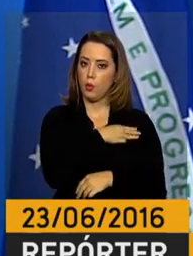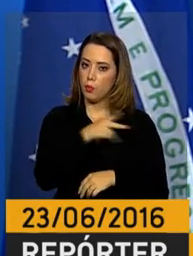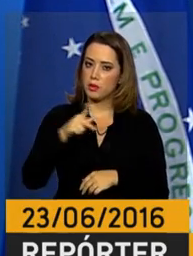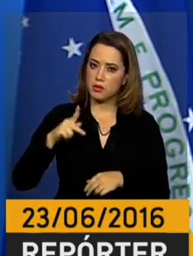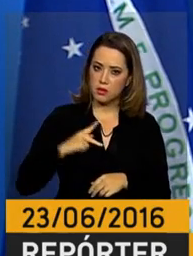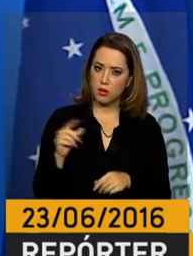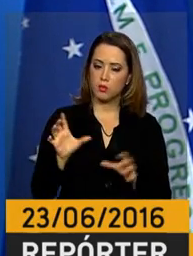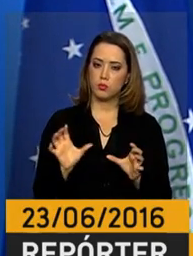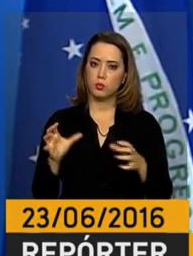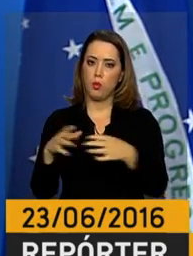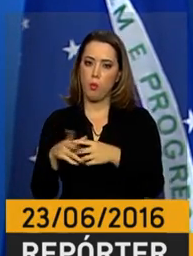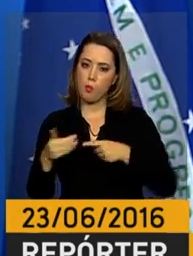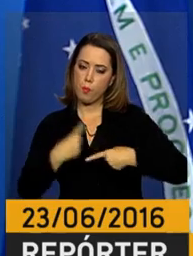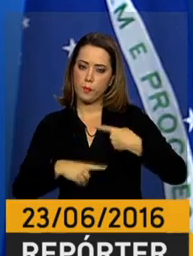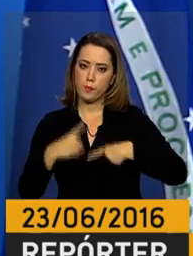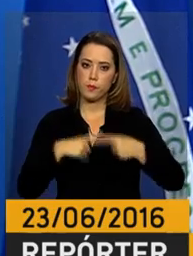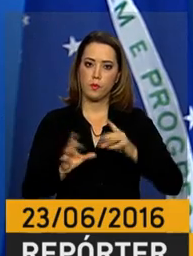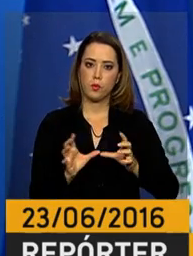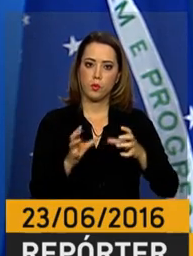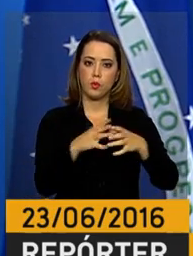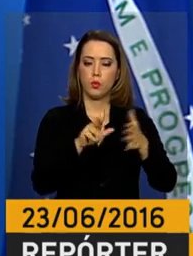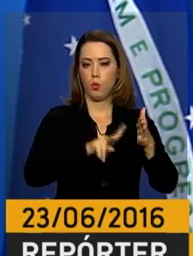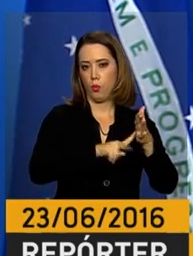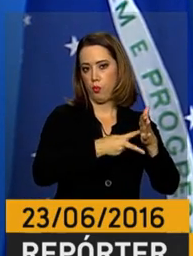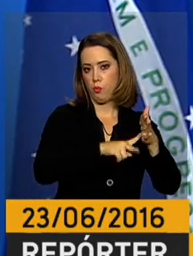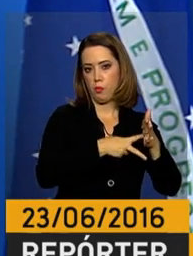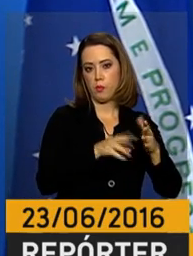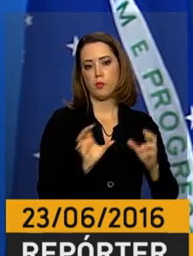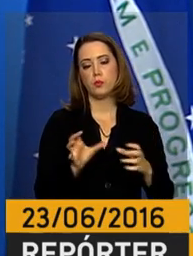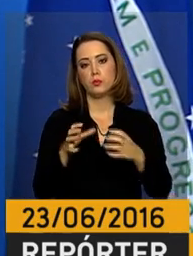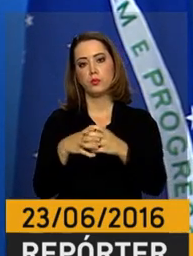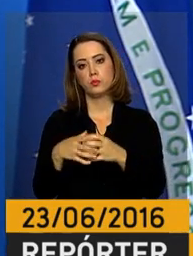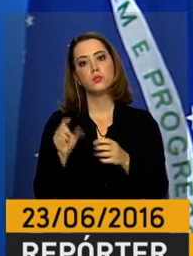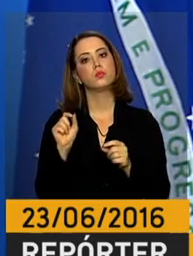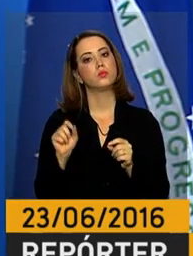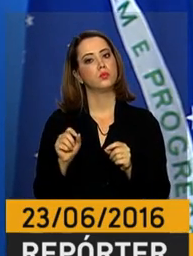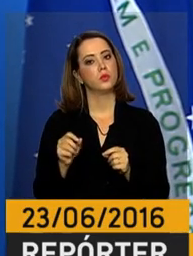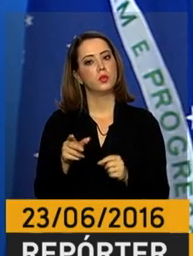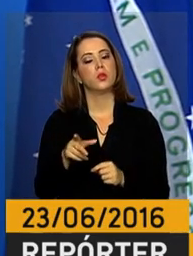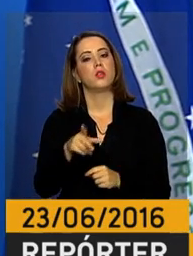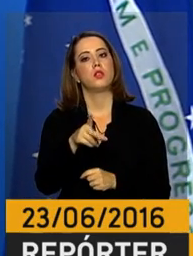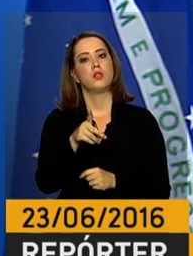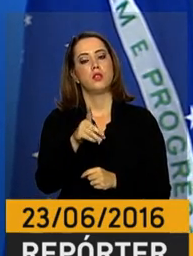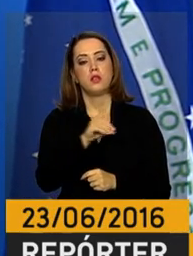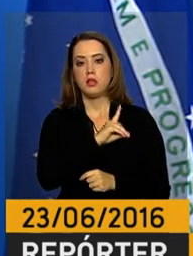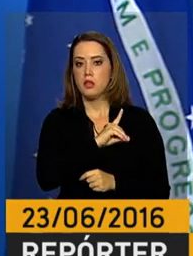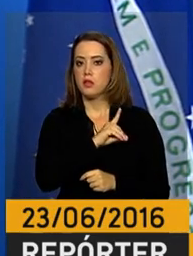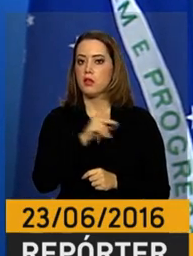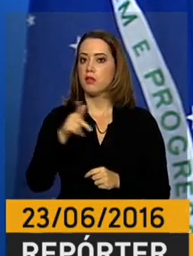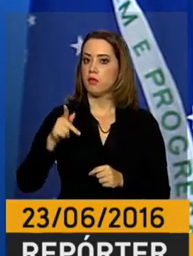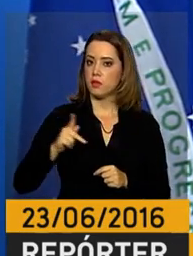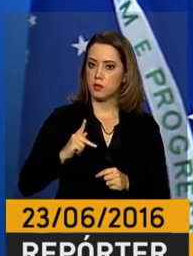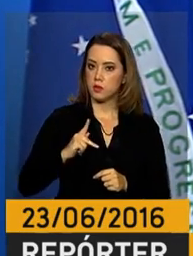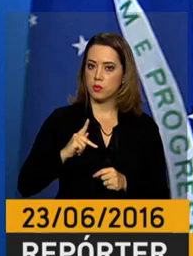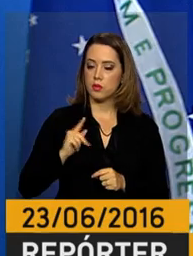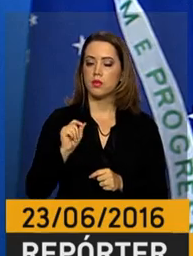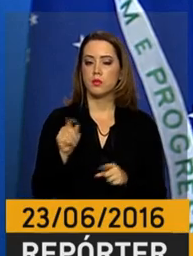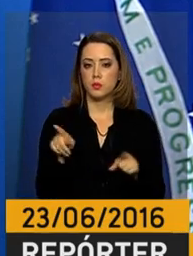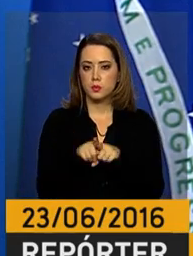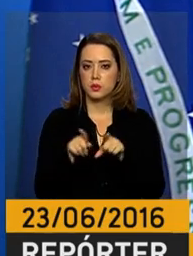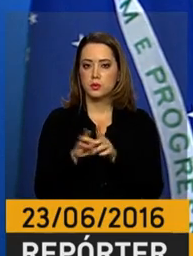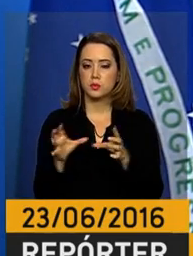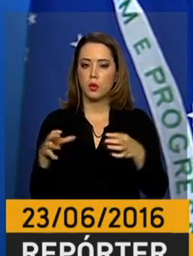Organizações sindicais e classistas e associativas e defensoria pública e os respectivos limites